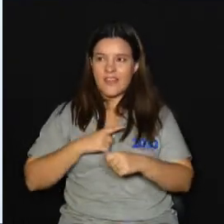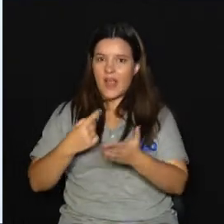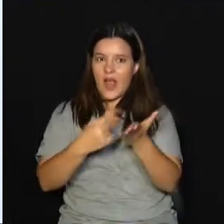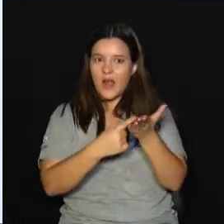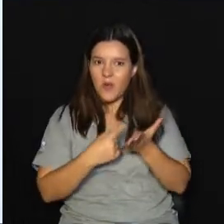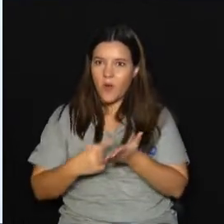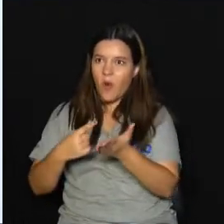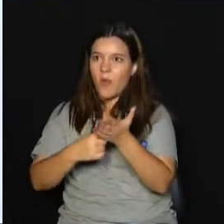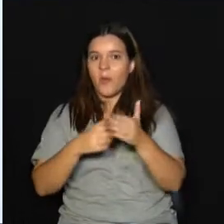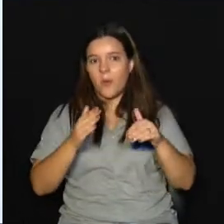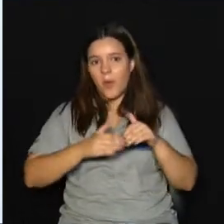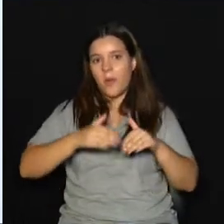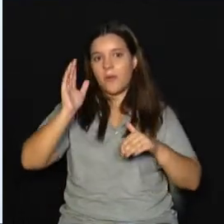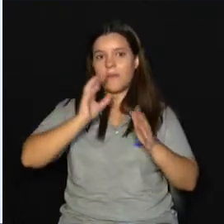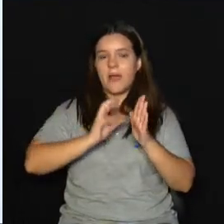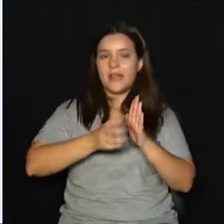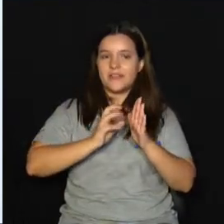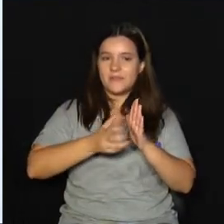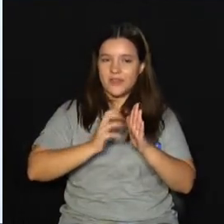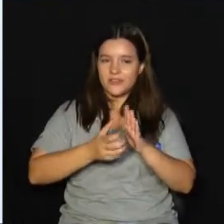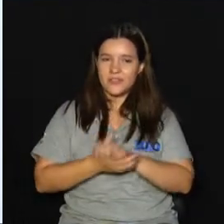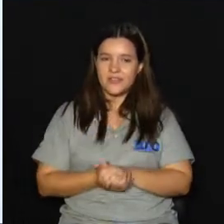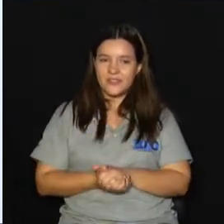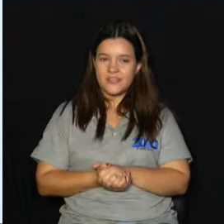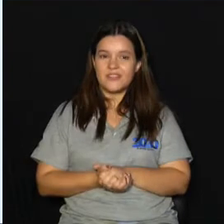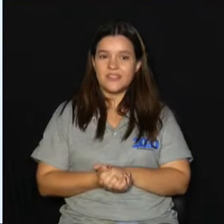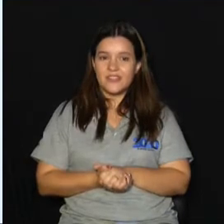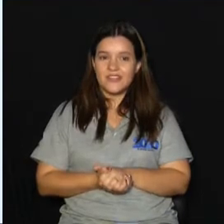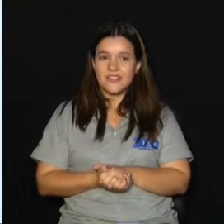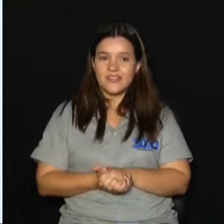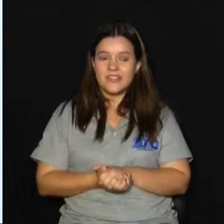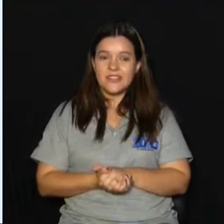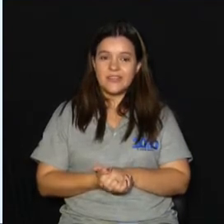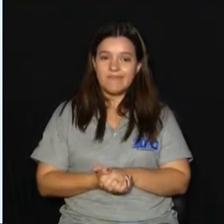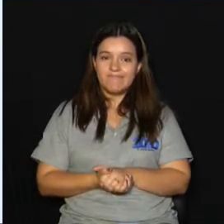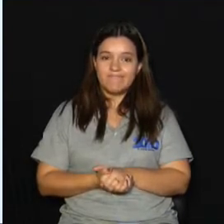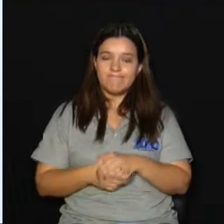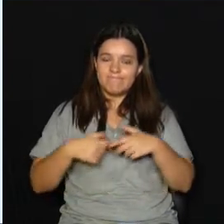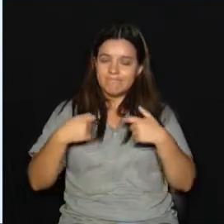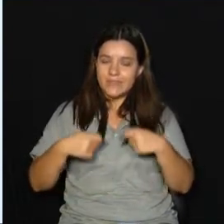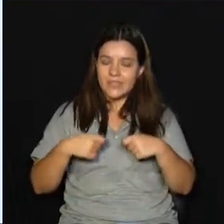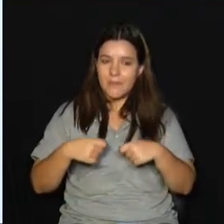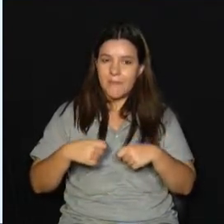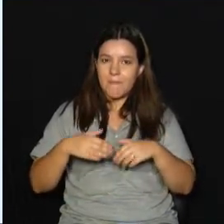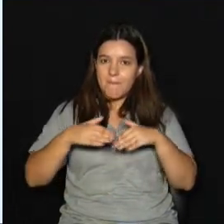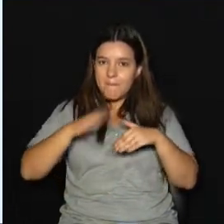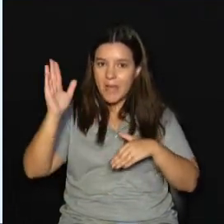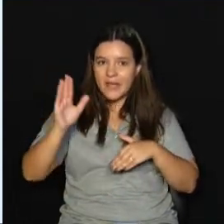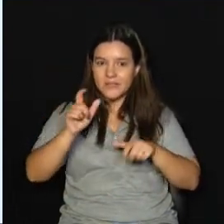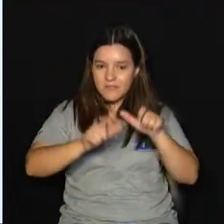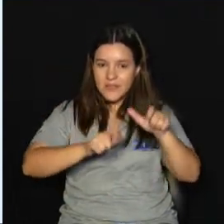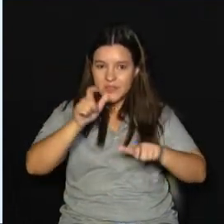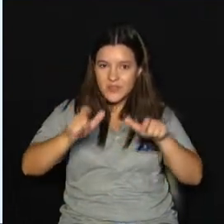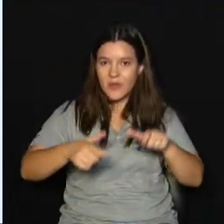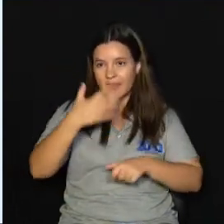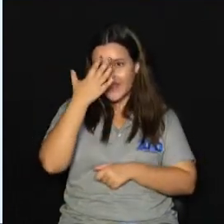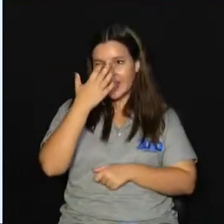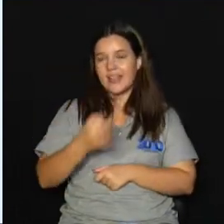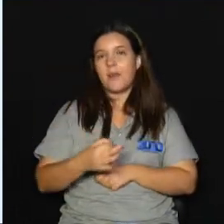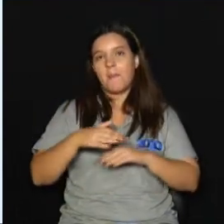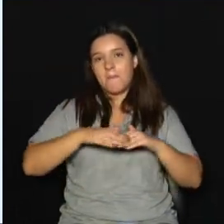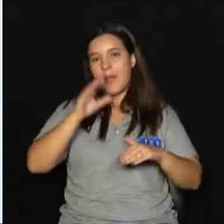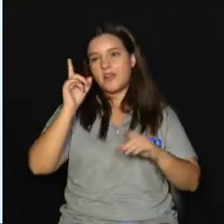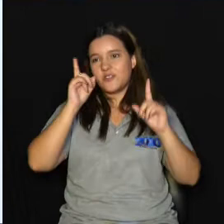muito mais gente, com muito mais legendas, e quanto mais pessoas precisam tomar uma decisão, mais